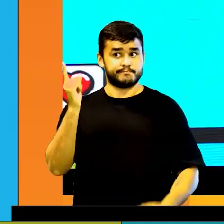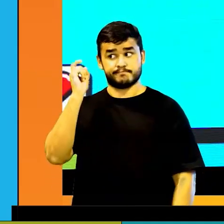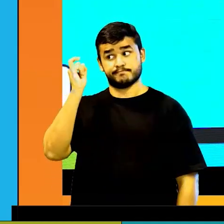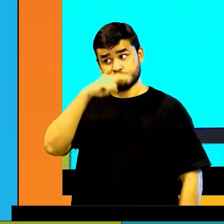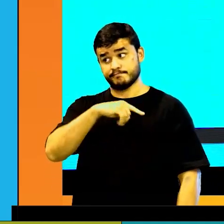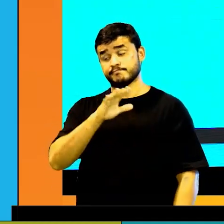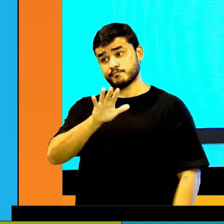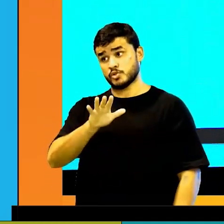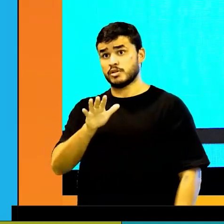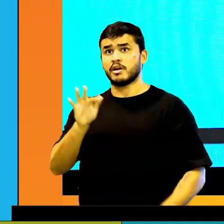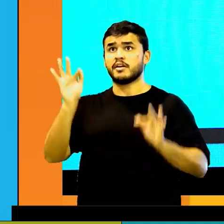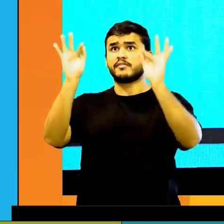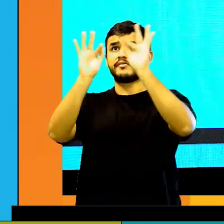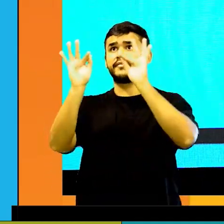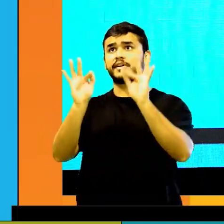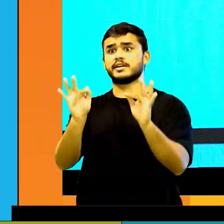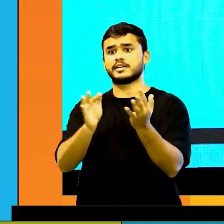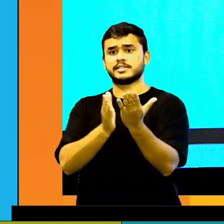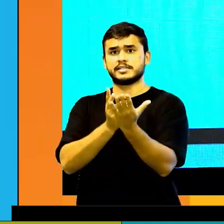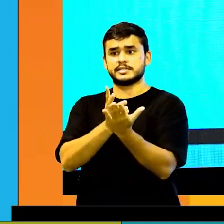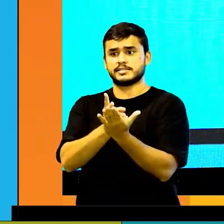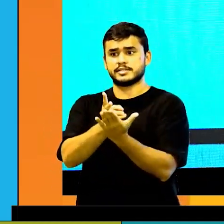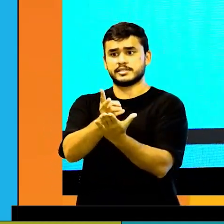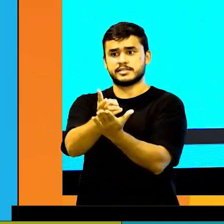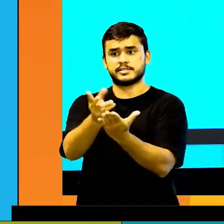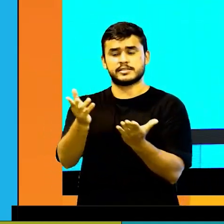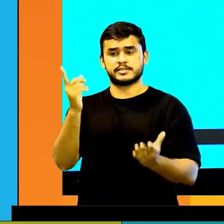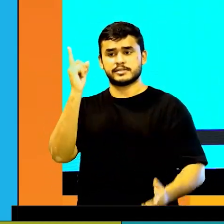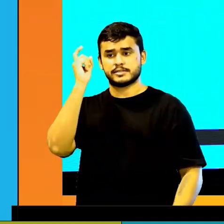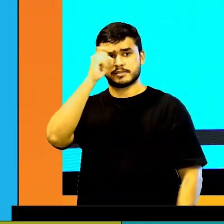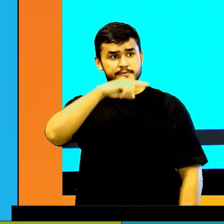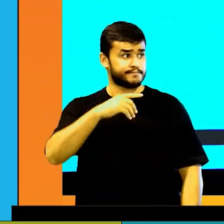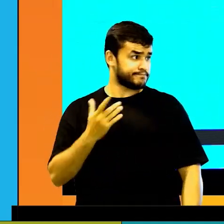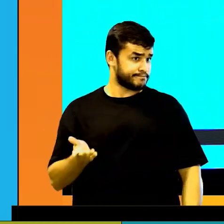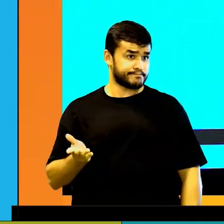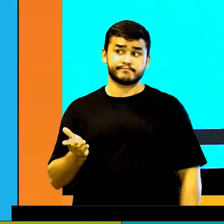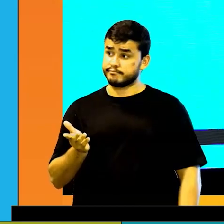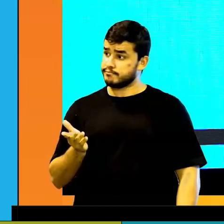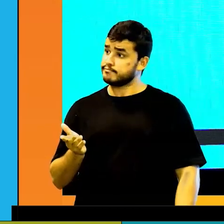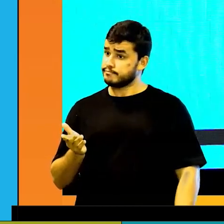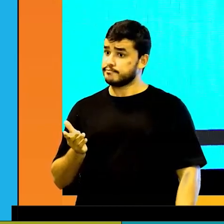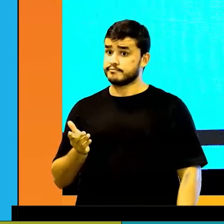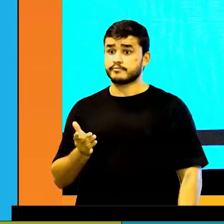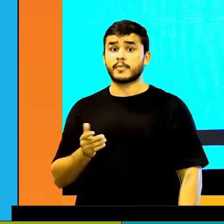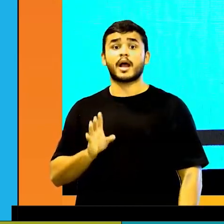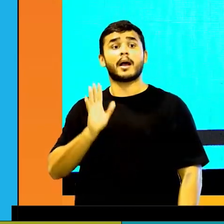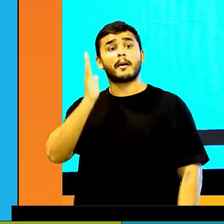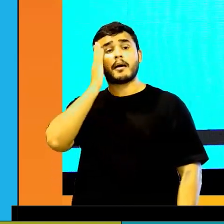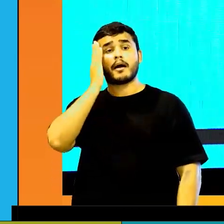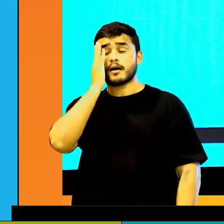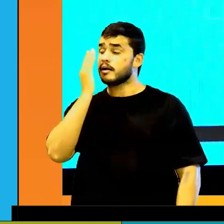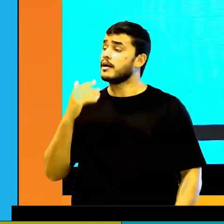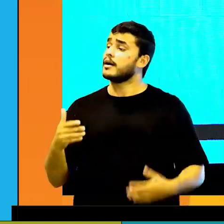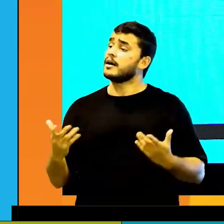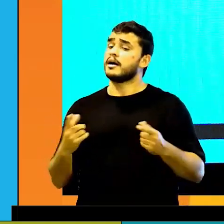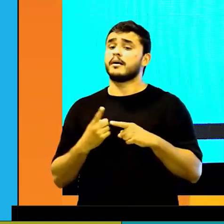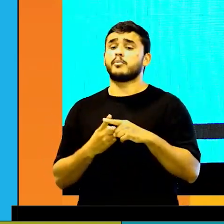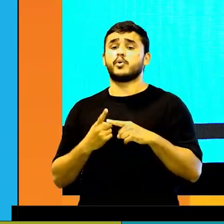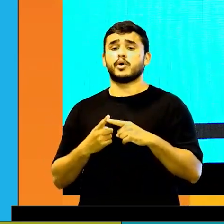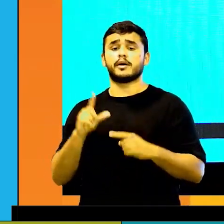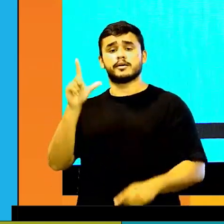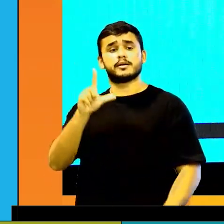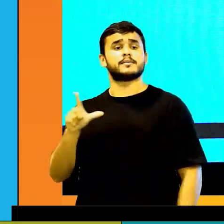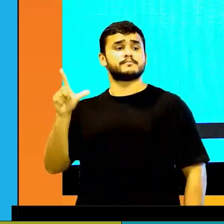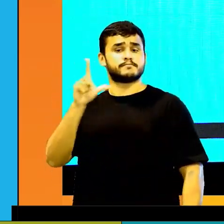vida a gente conseguir ser esse feliz para sempre, tá? Mas romantismo... E Fábio, e por que essa literatura